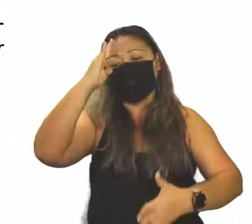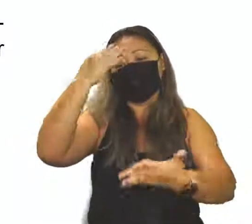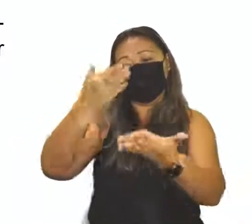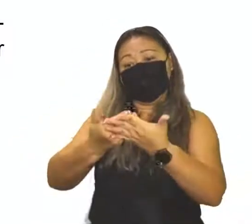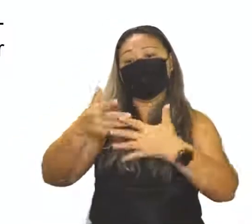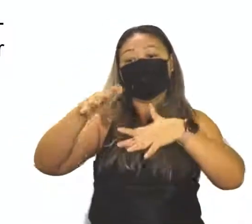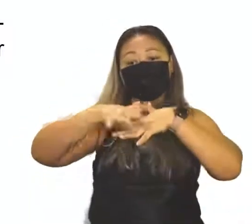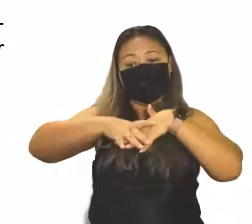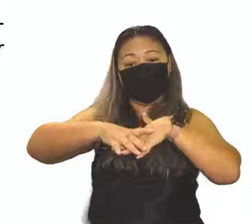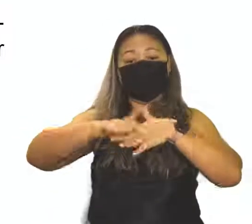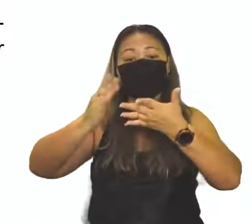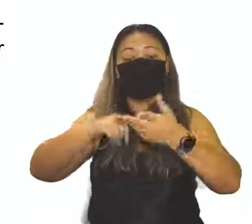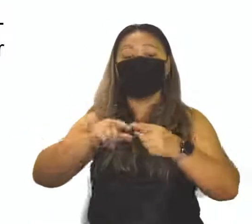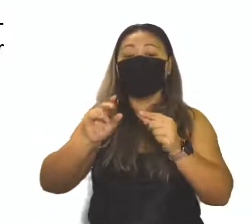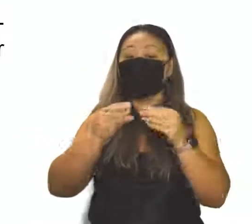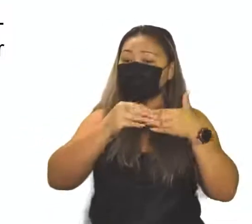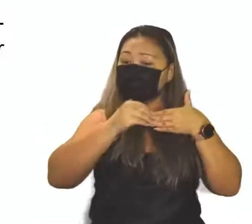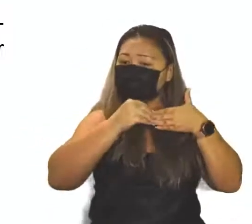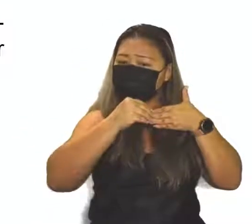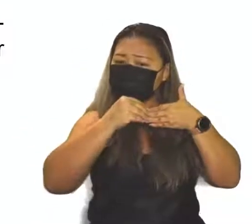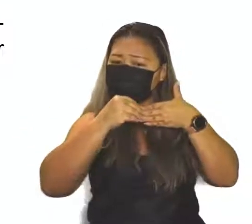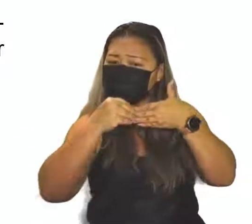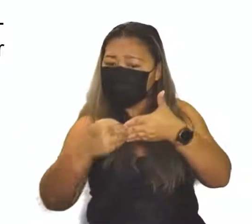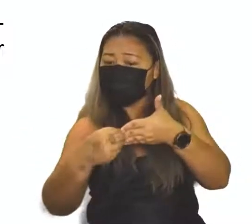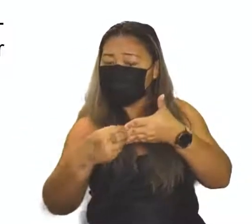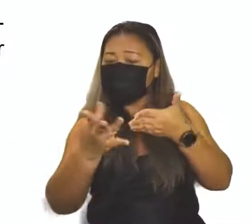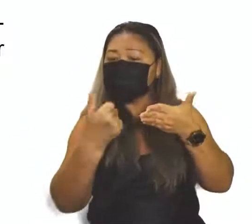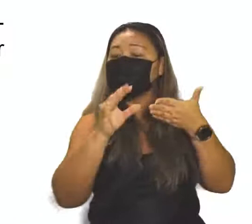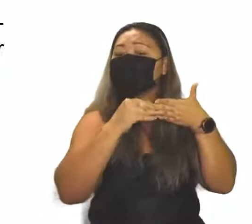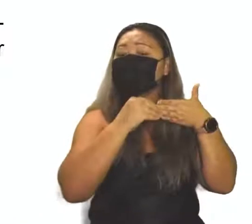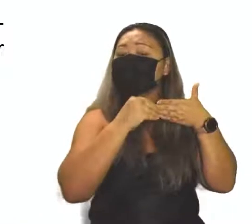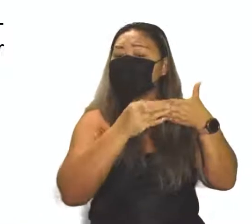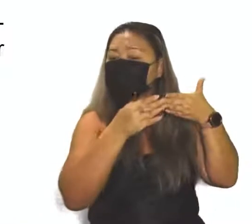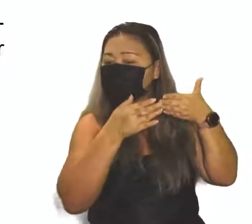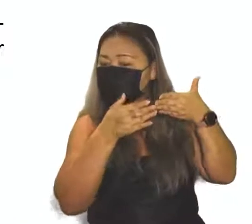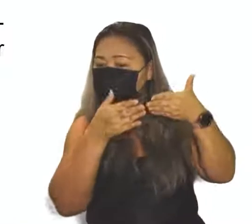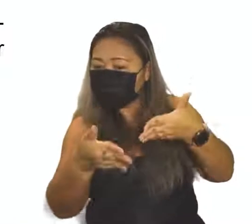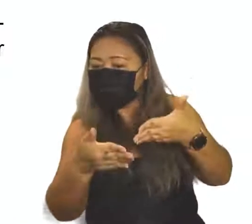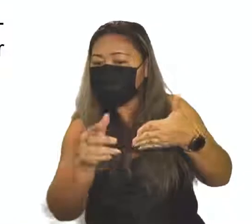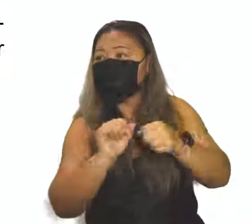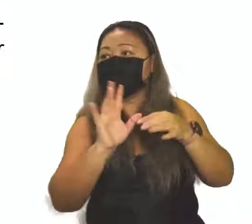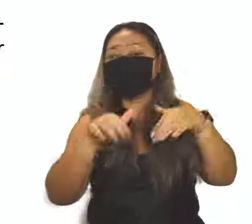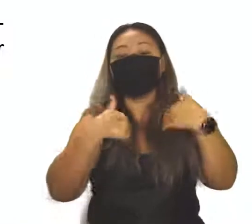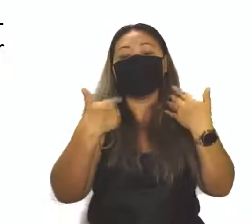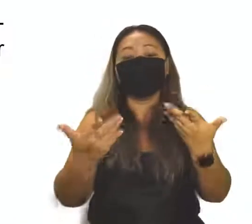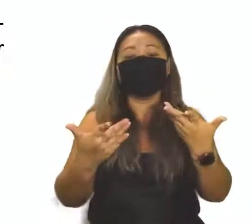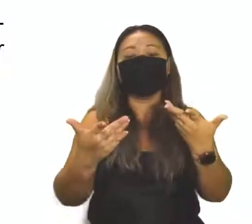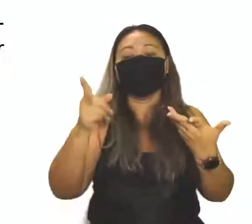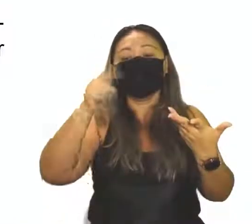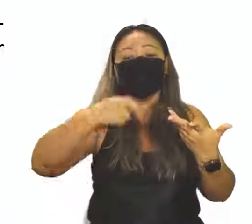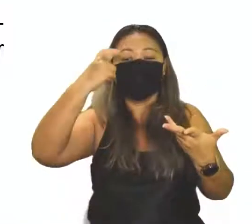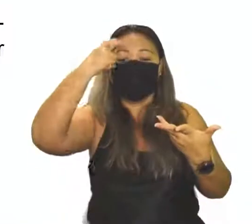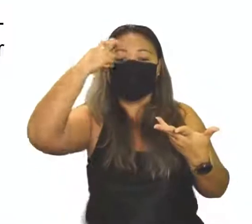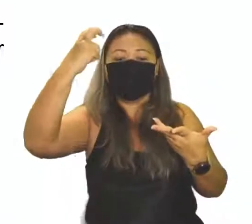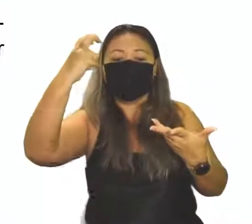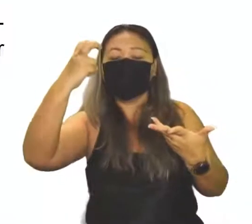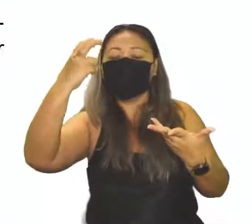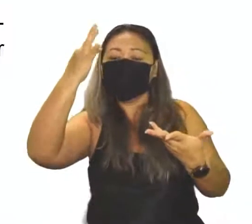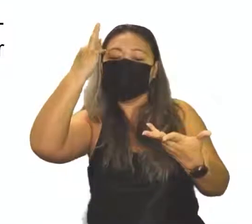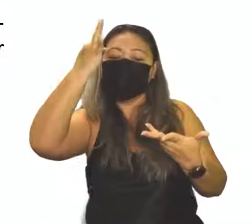matemática. E a indução, gente, induzir, né? O que é indução? Induzir algo. É a